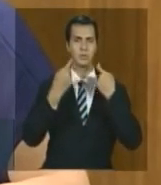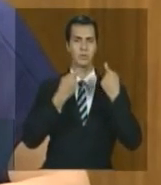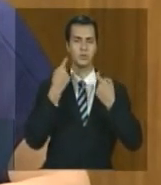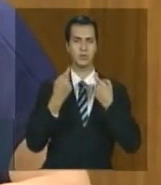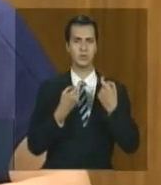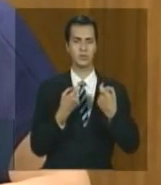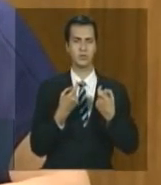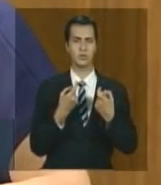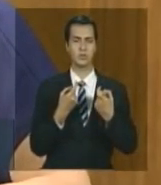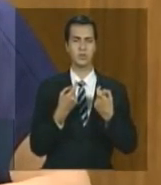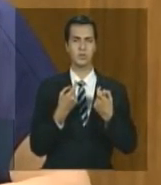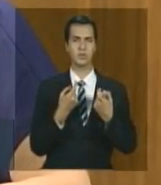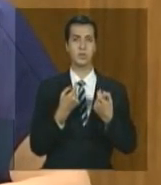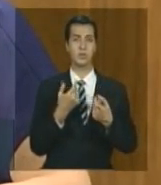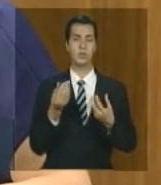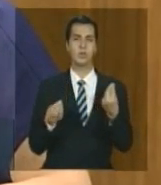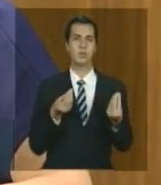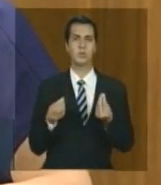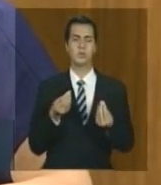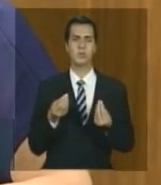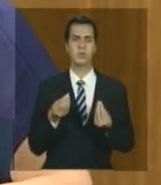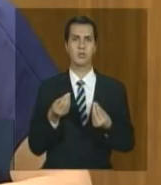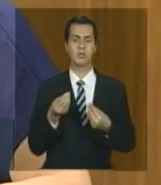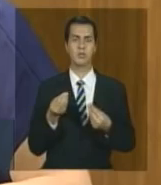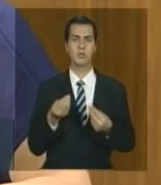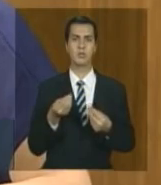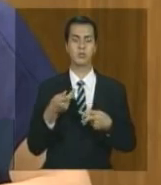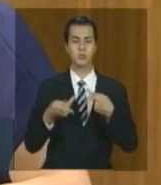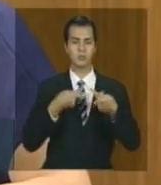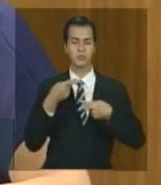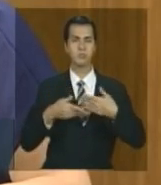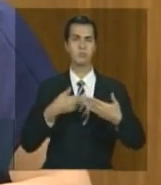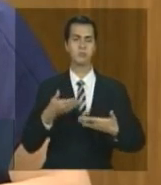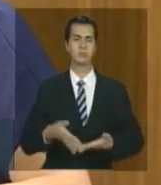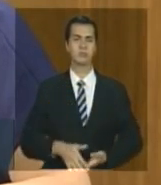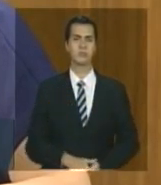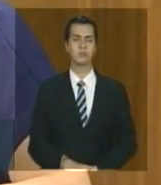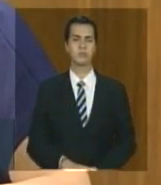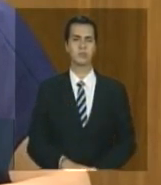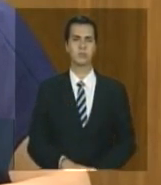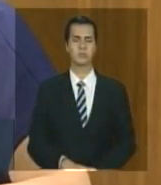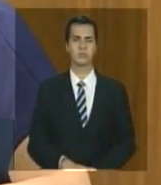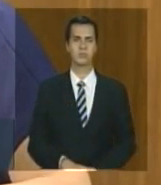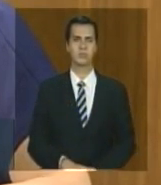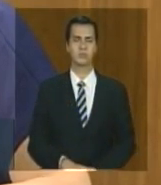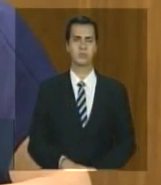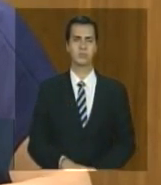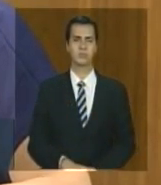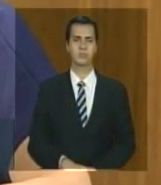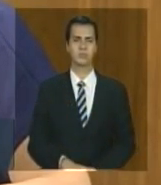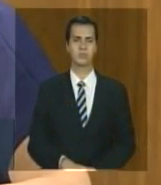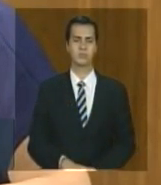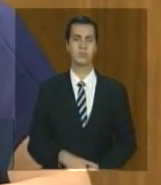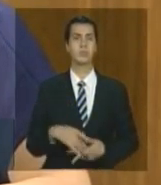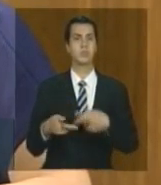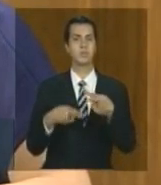a escalada da retórica no que diz respeito ao